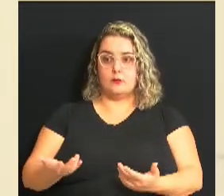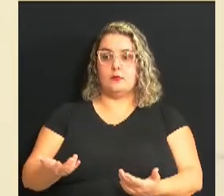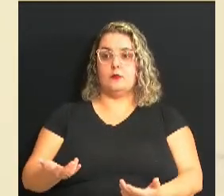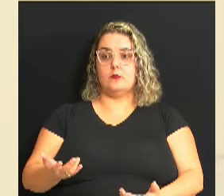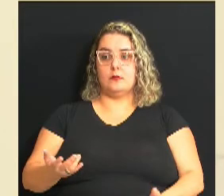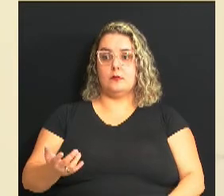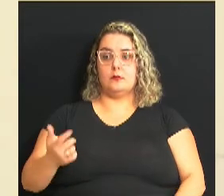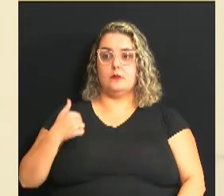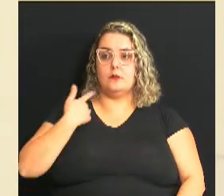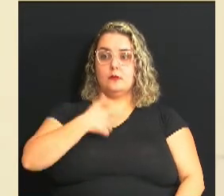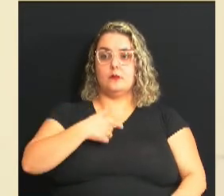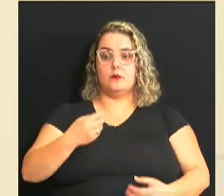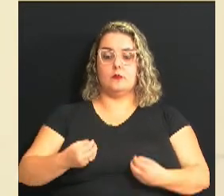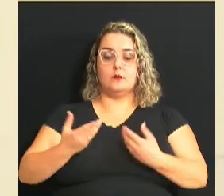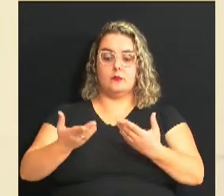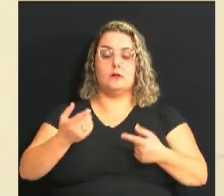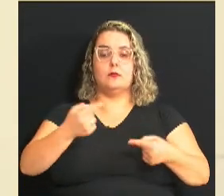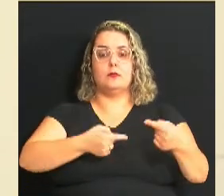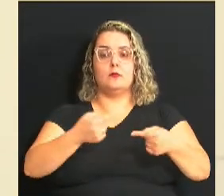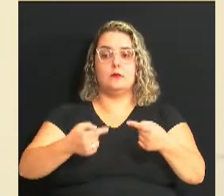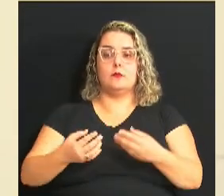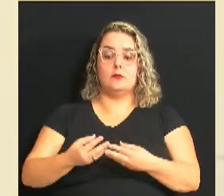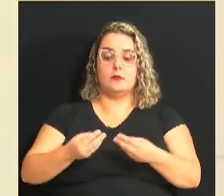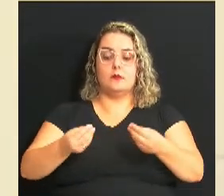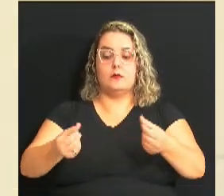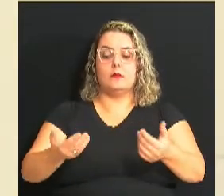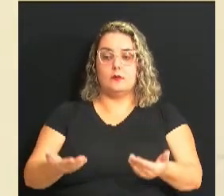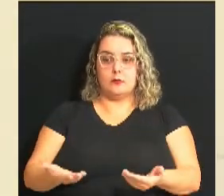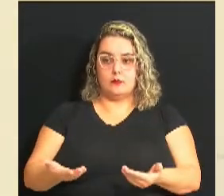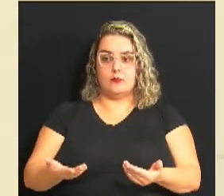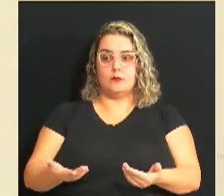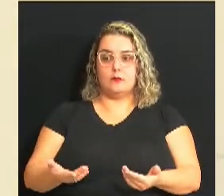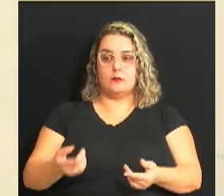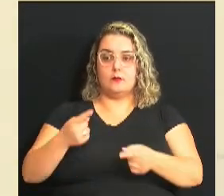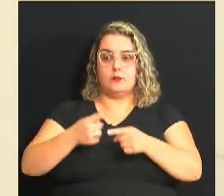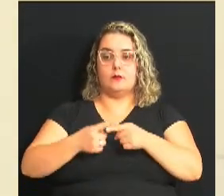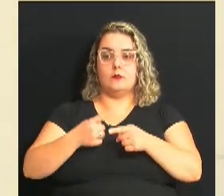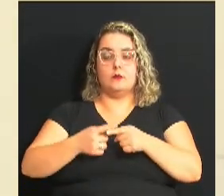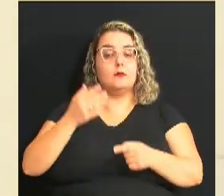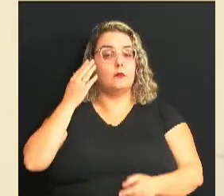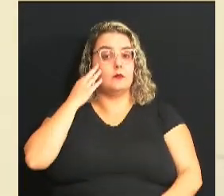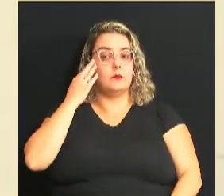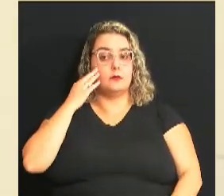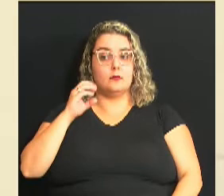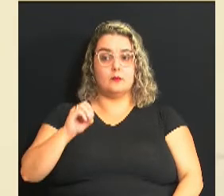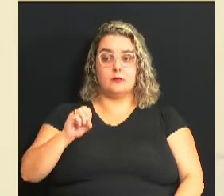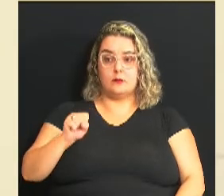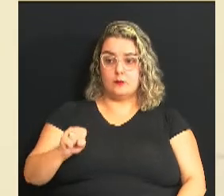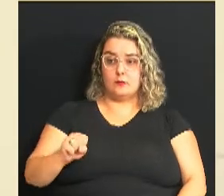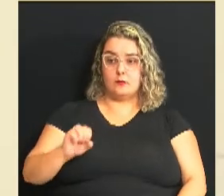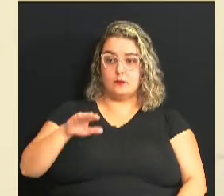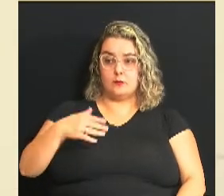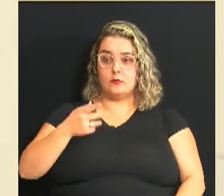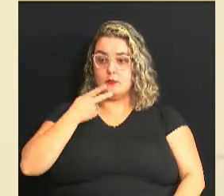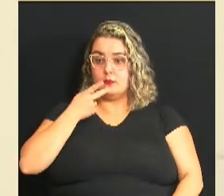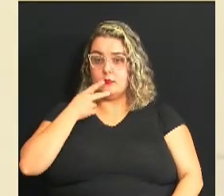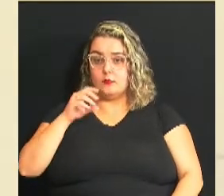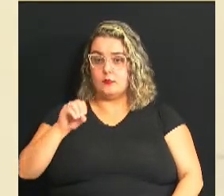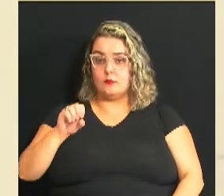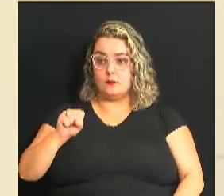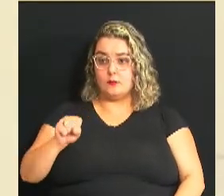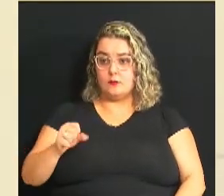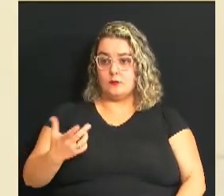uma discussão qualificada, porque a gente sabe que OS, quando a gente fala OS, traz um